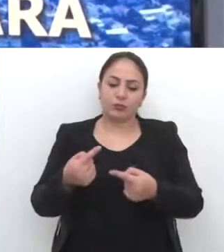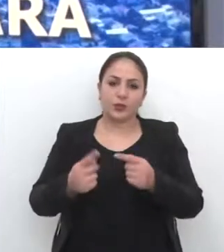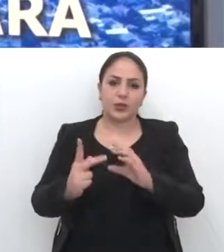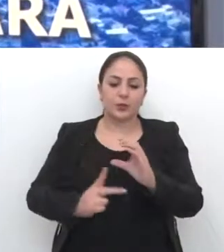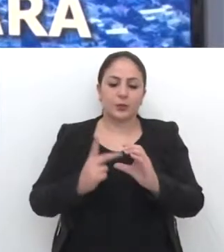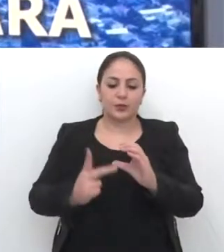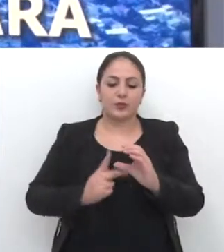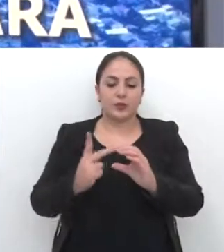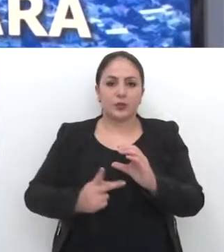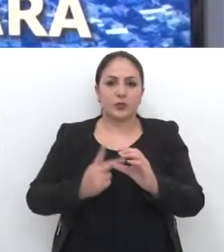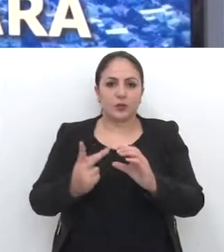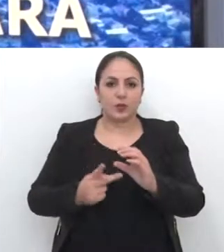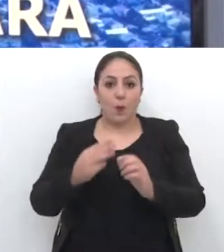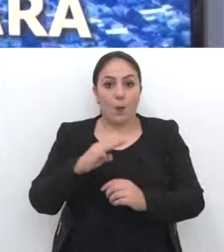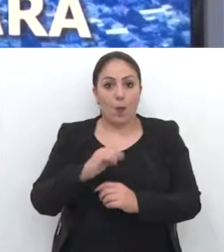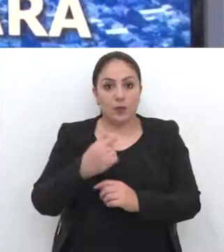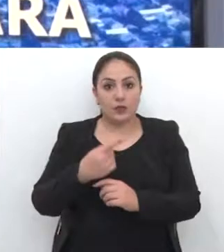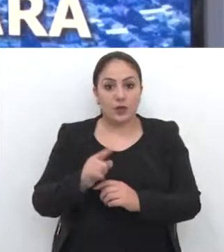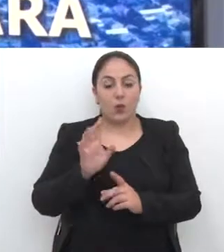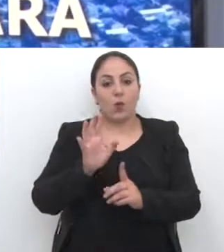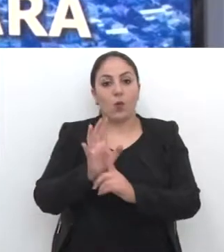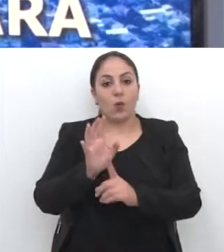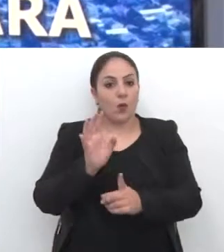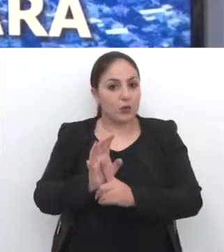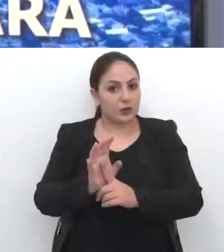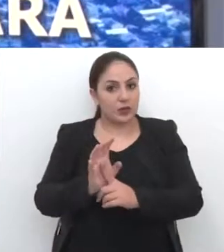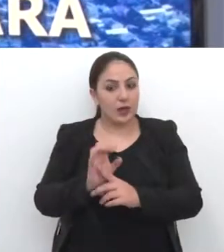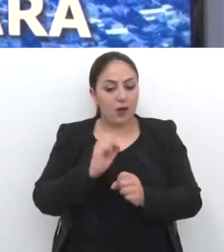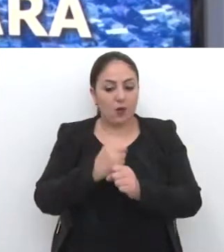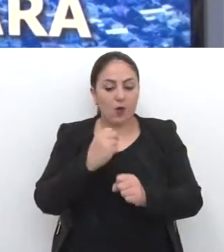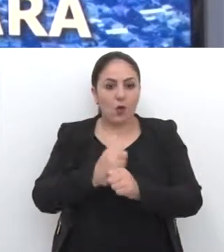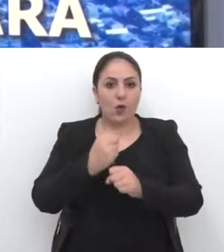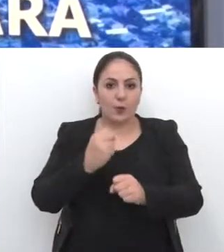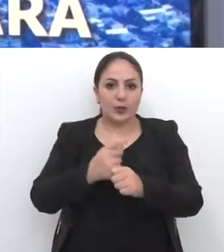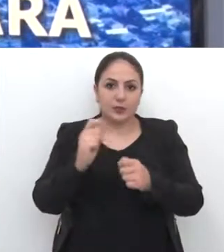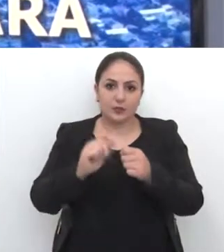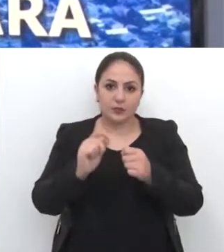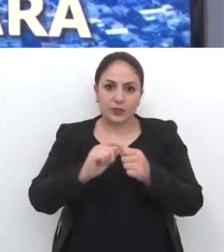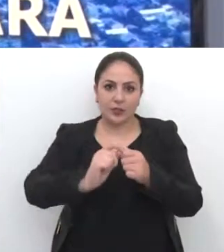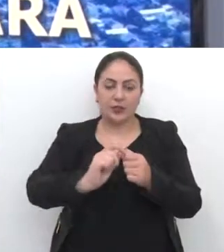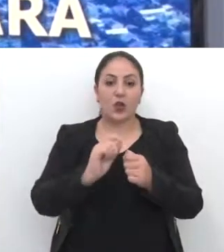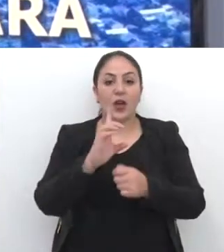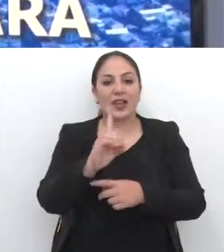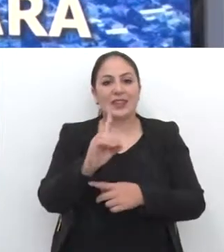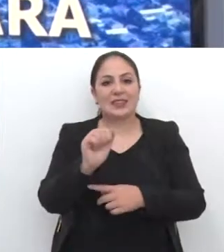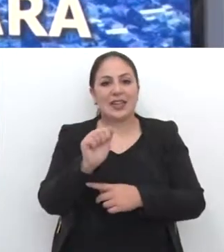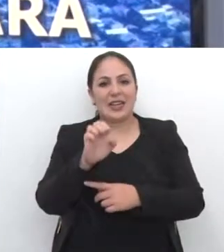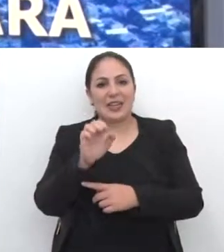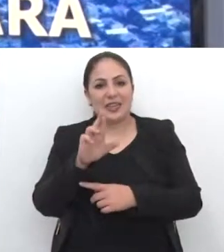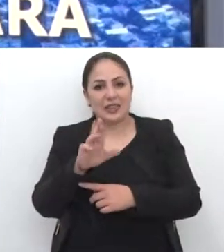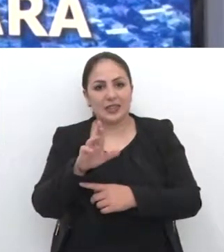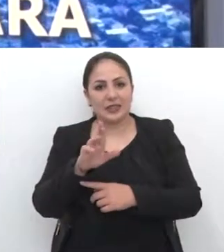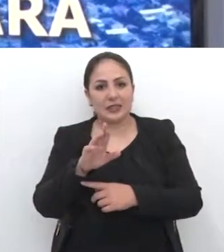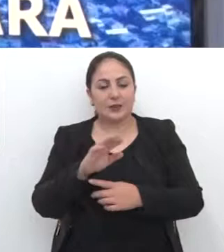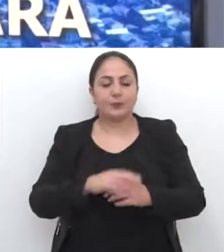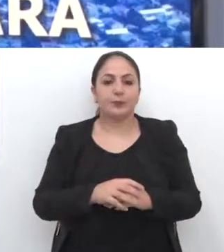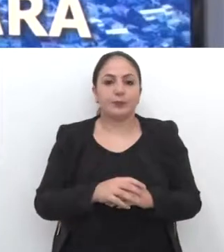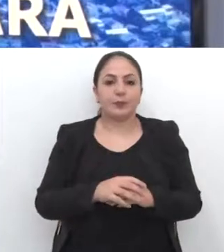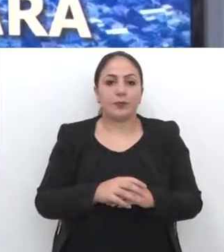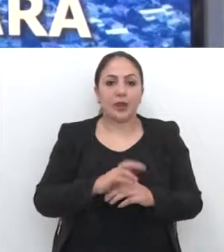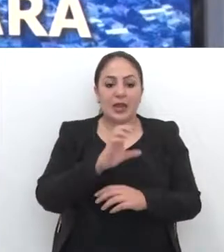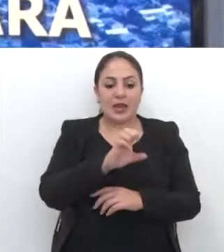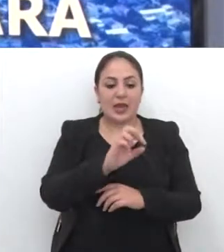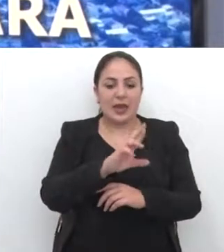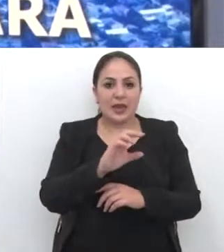Segue tramitando na Câmara de Vereadores uma moção de repúdio contra a obra que está sendo realizada pelo DAIR na